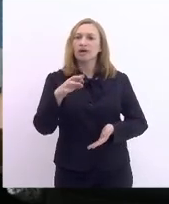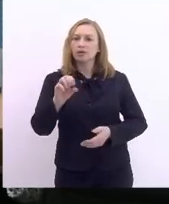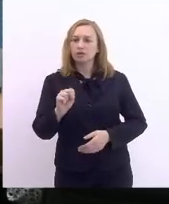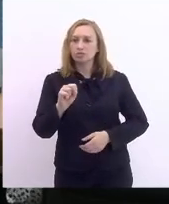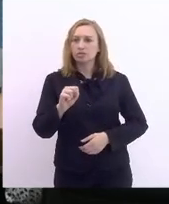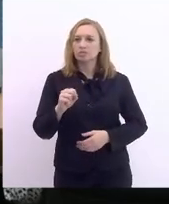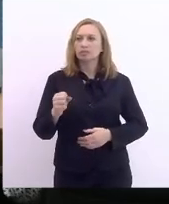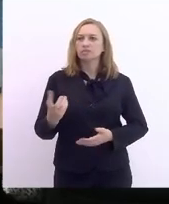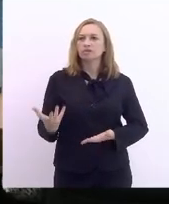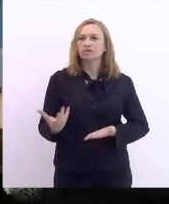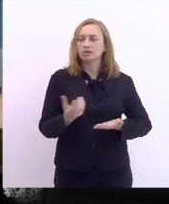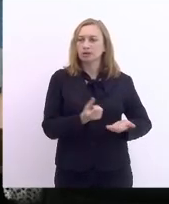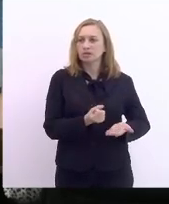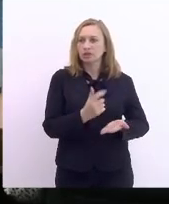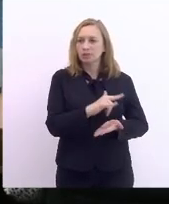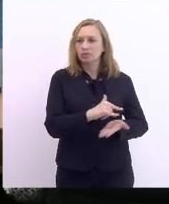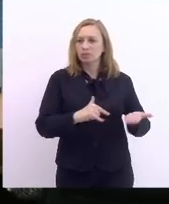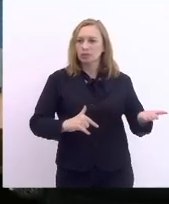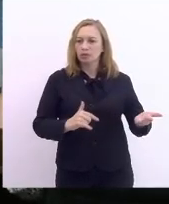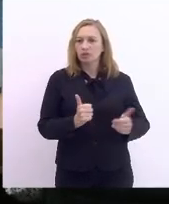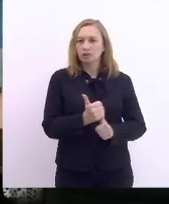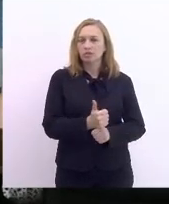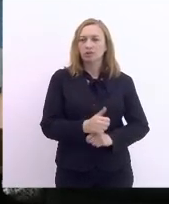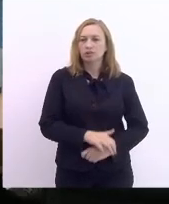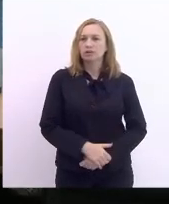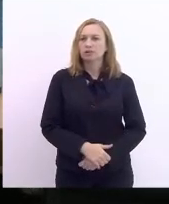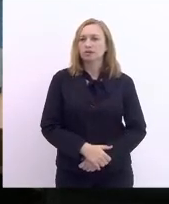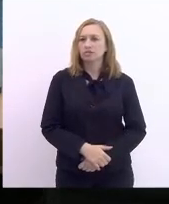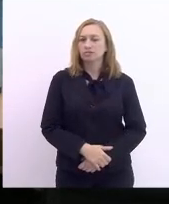Silva para receberem os termos